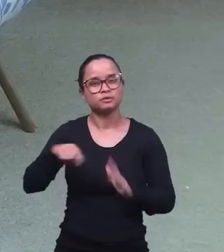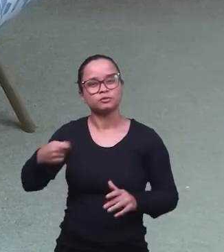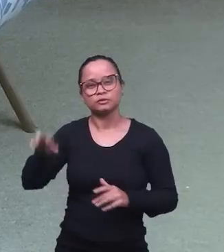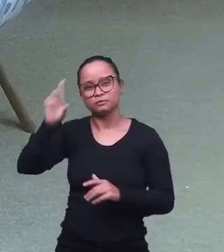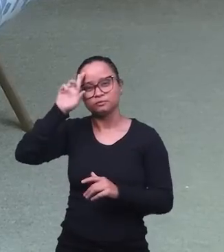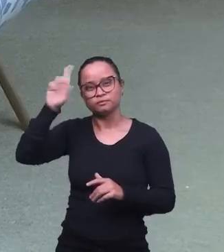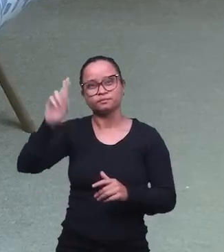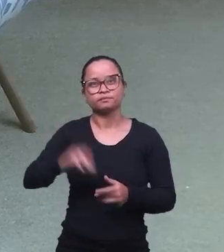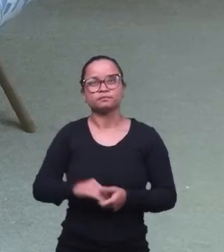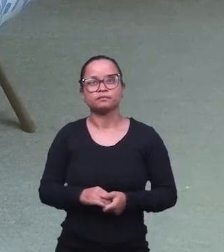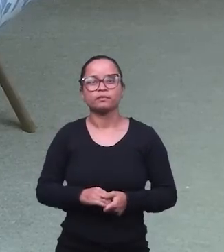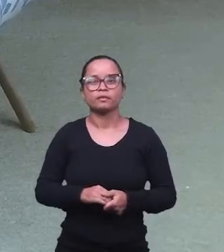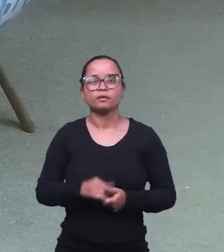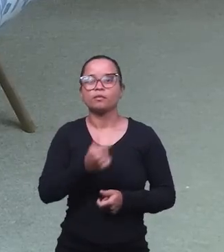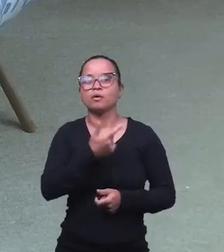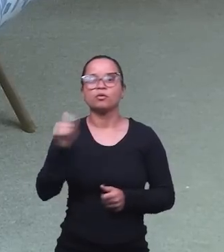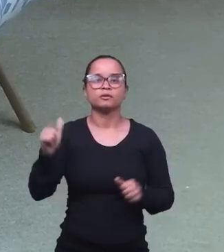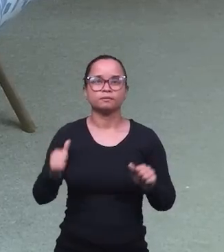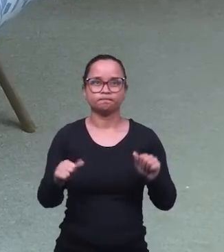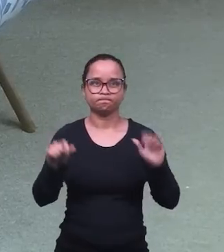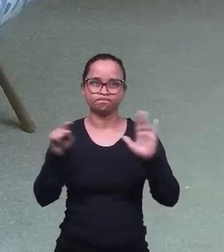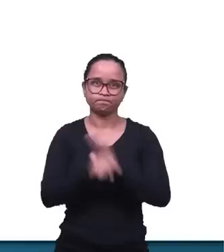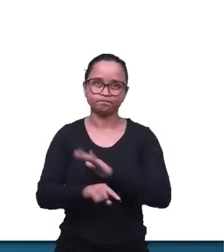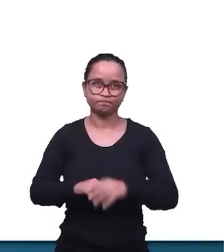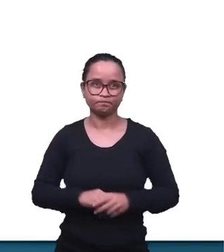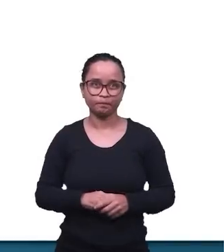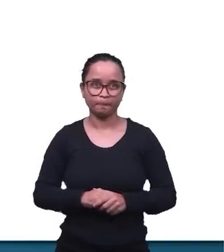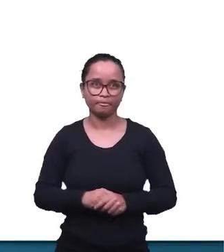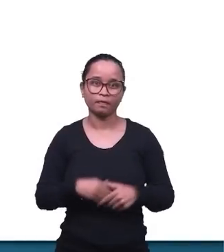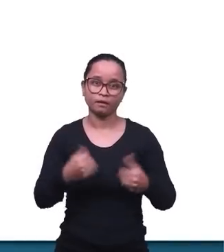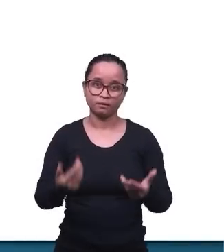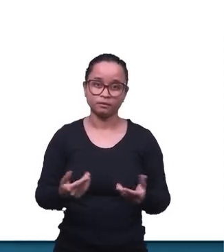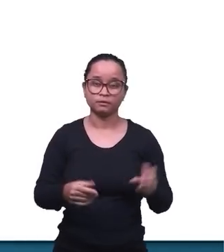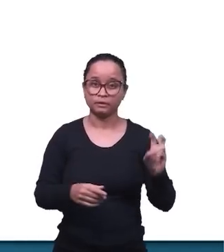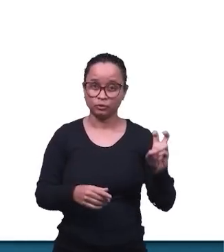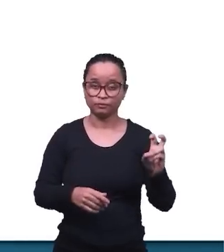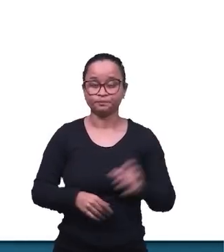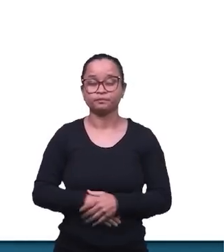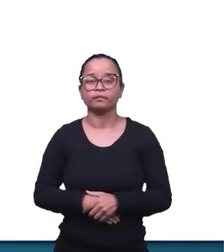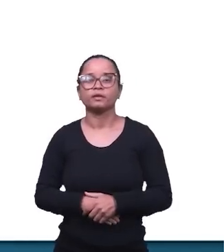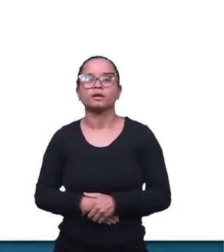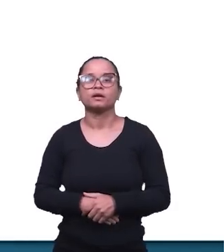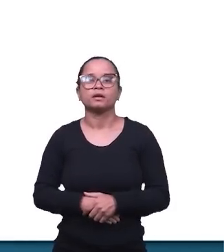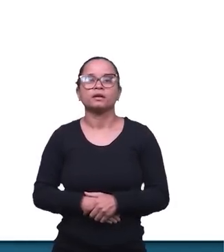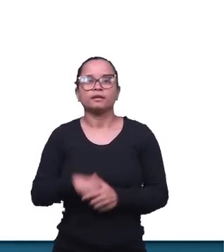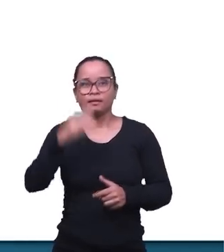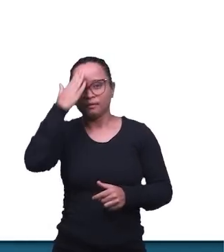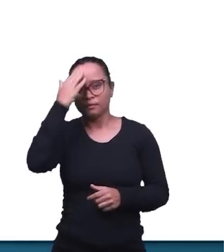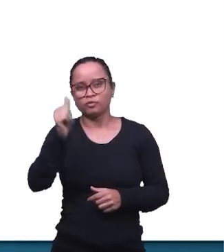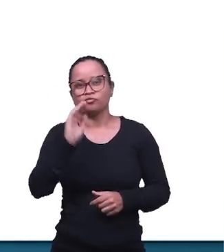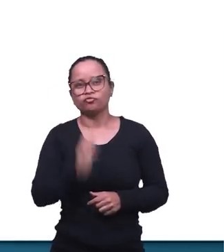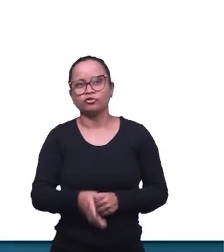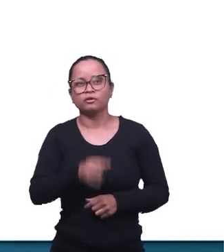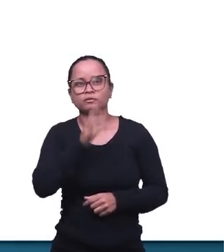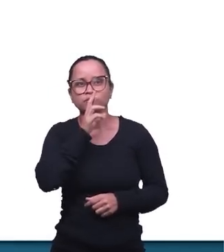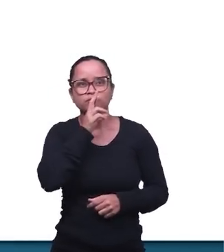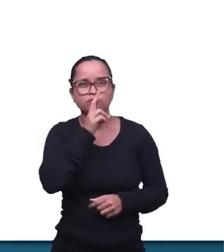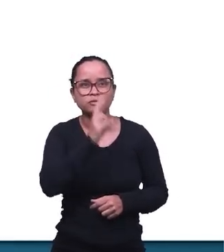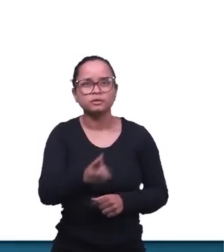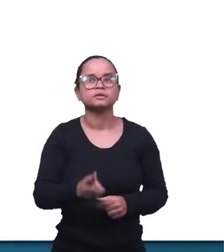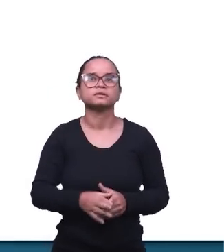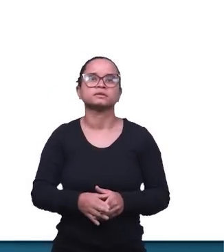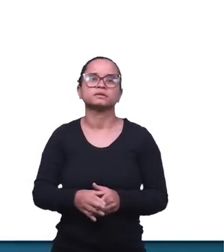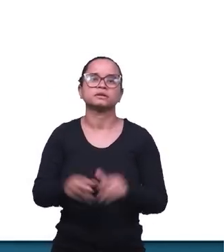Amém. seja o nome do Glória a Senhor. Deus. Vamos à próxima pergunta. Considerando as respostas da questão anterior, pergunta